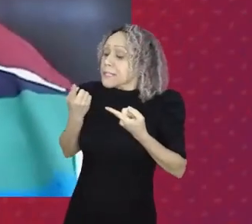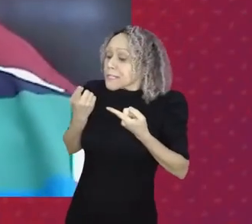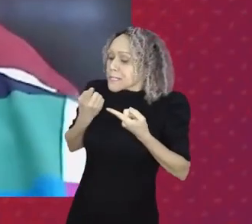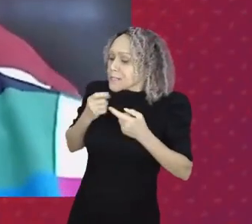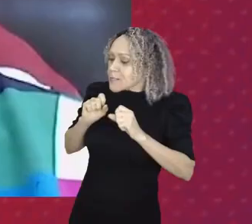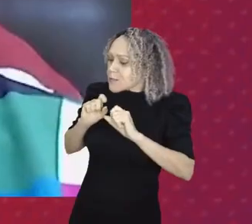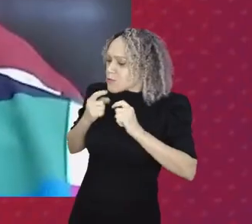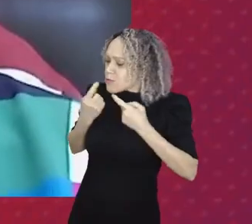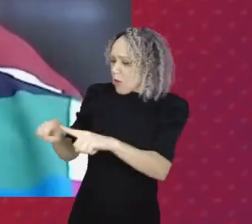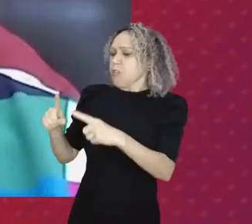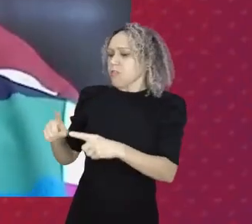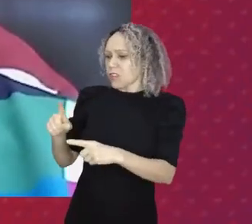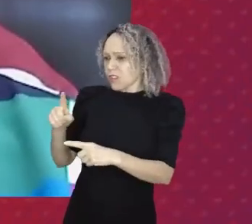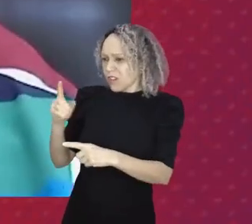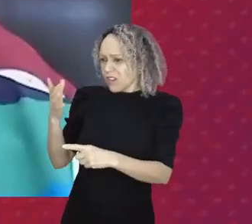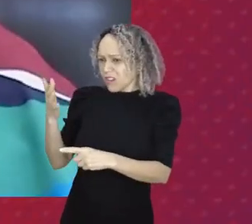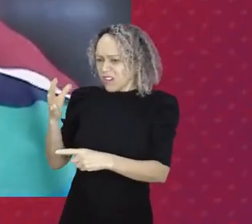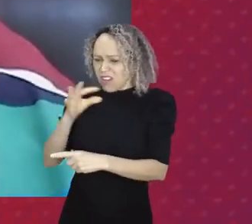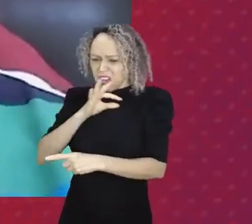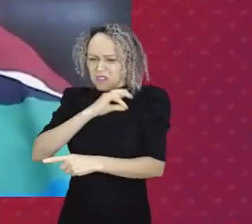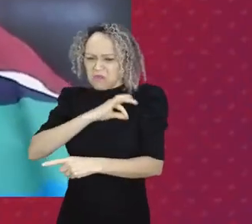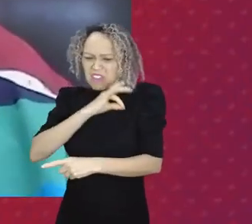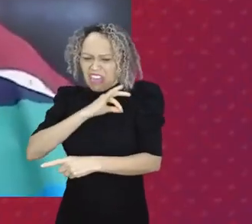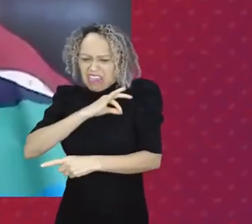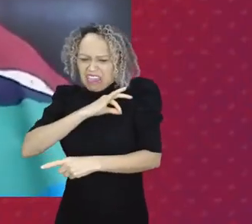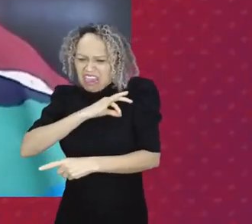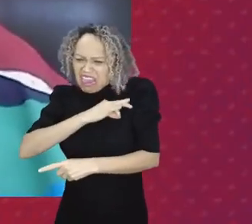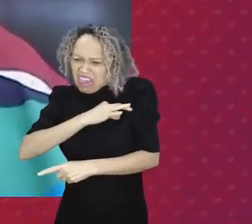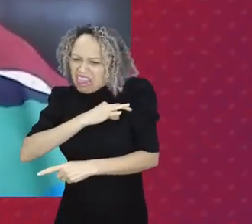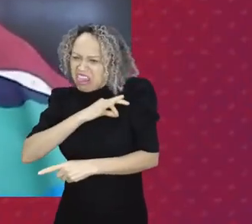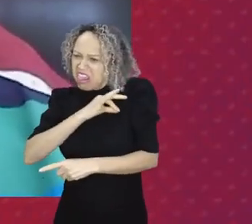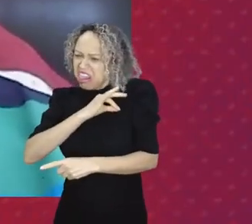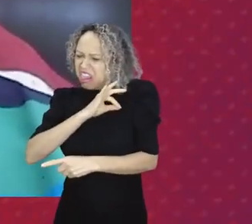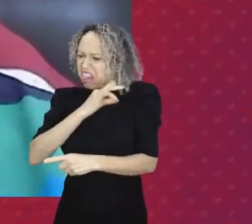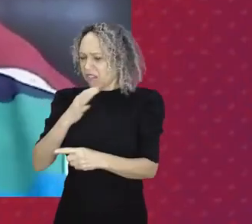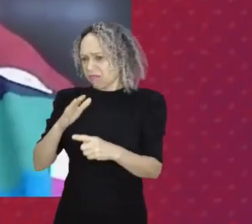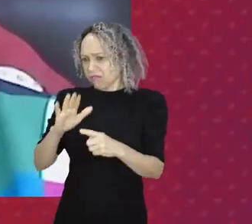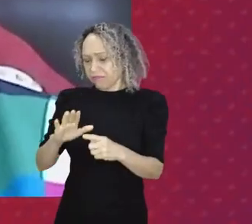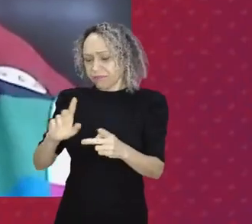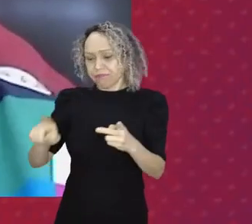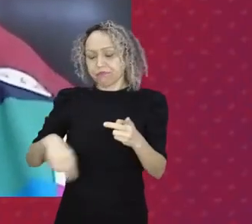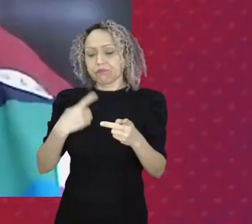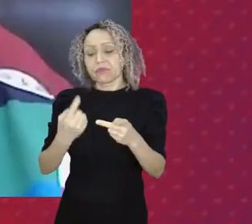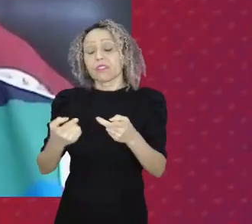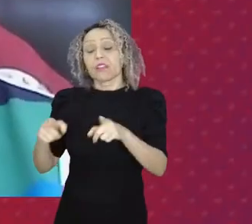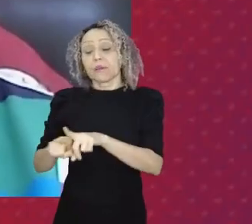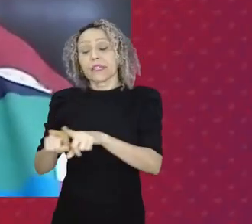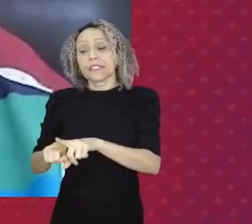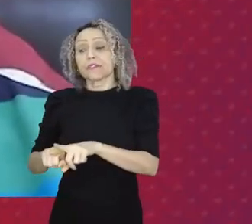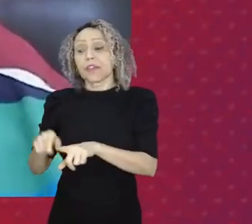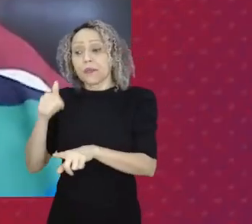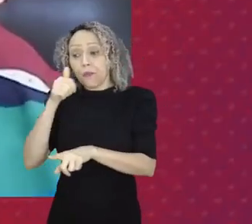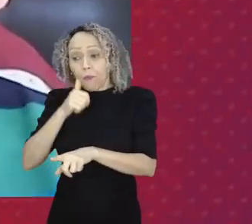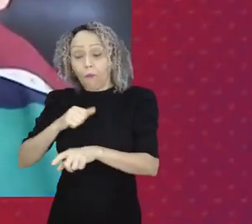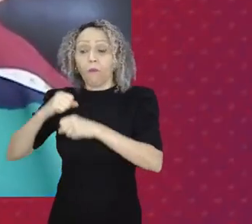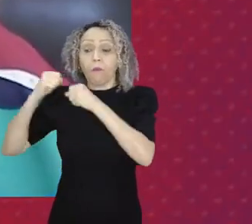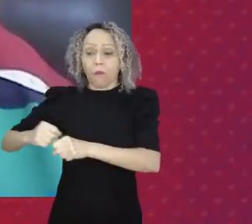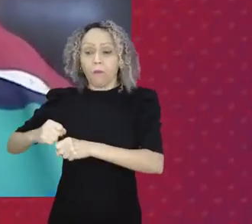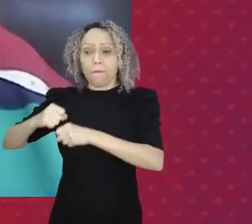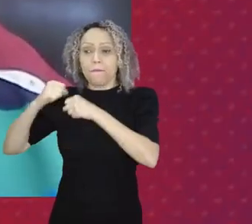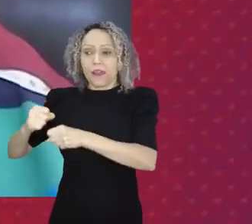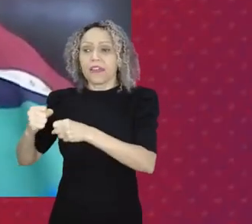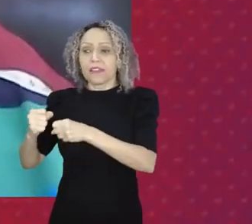e, paralelamente, nós tínhamos o movimento das mulheres, que foi o movimento contra a carestia. E nós,